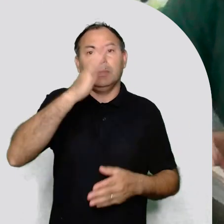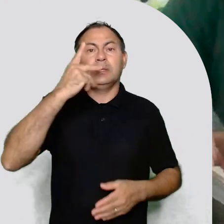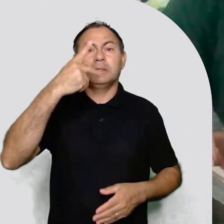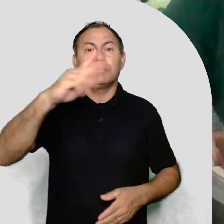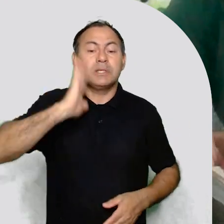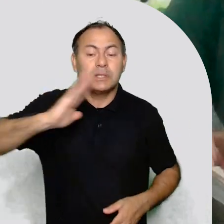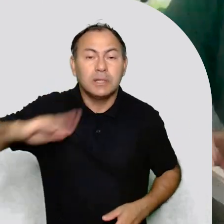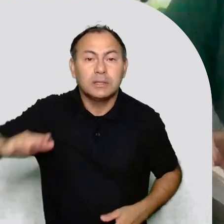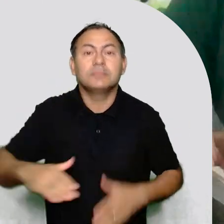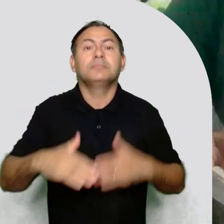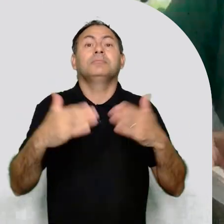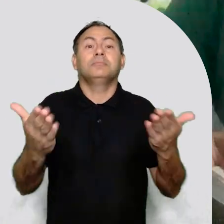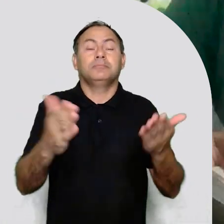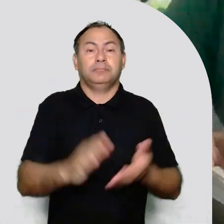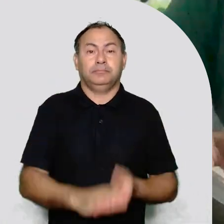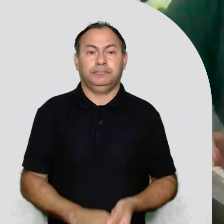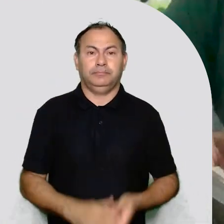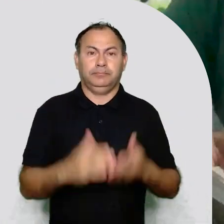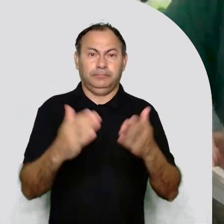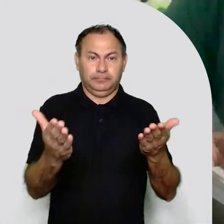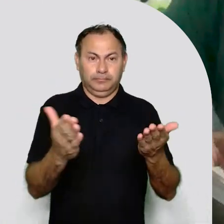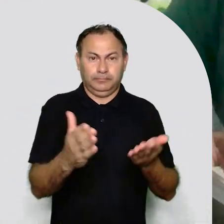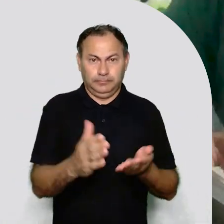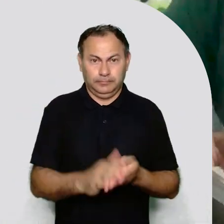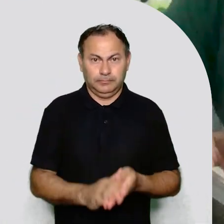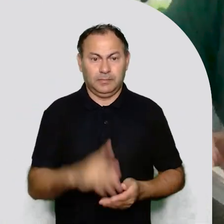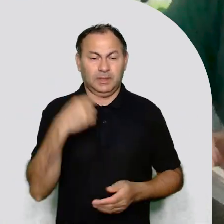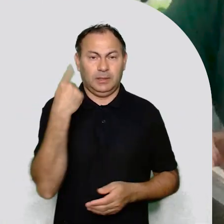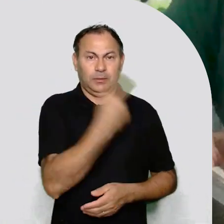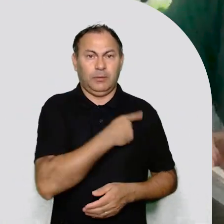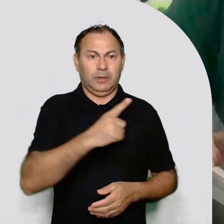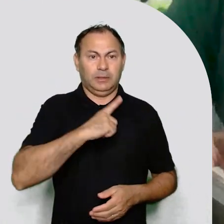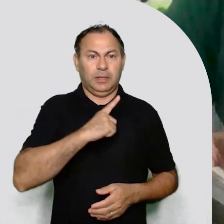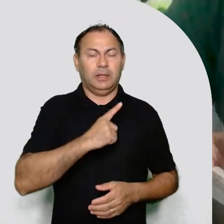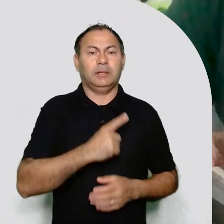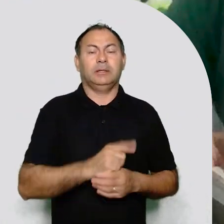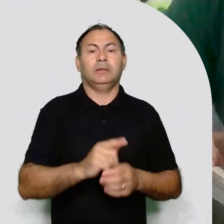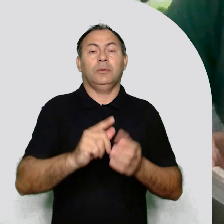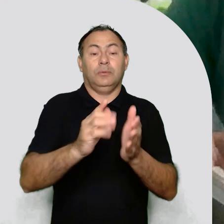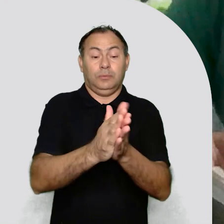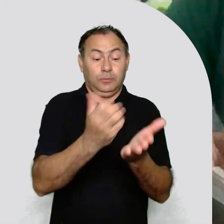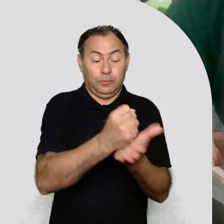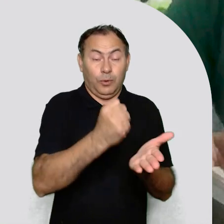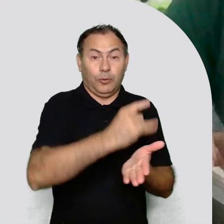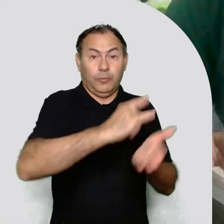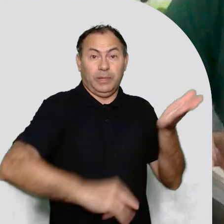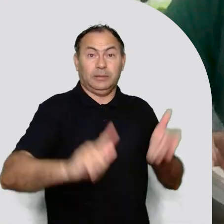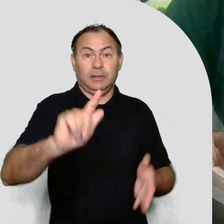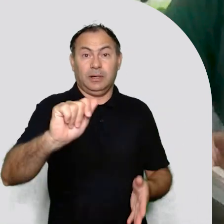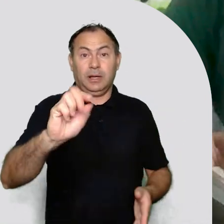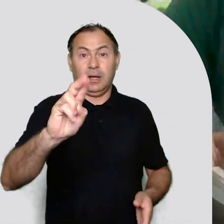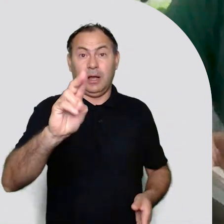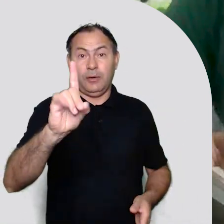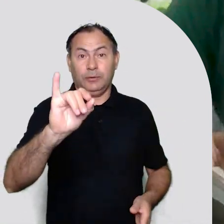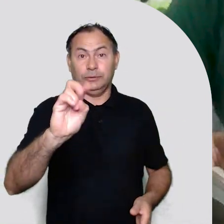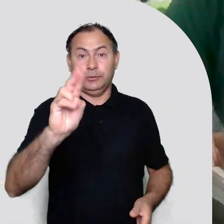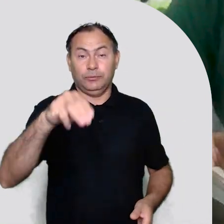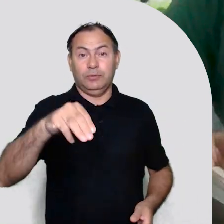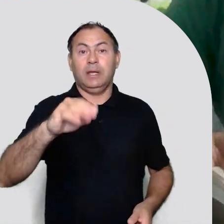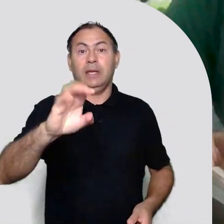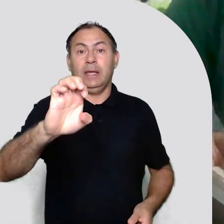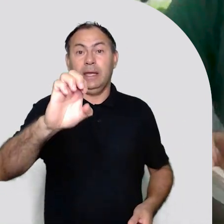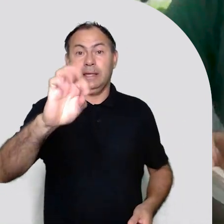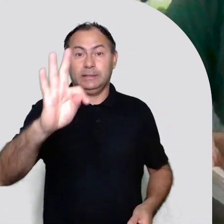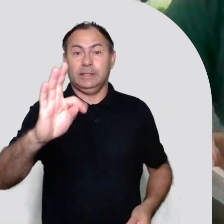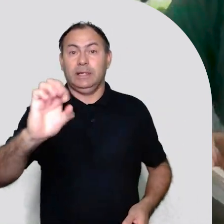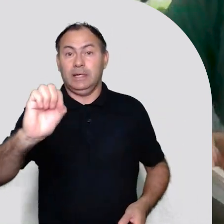suas crianças, né? Então, a gente tem na Gaudium Expex a posição da igreja sobre a desigualdade